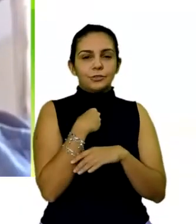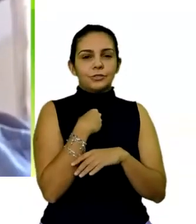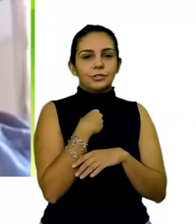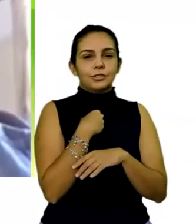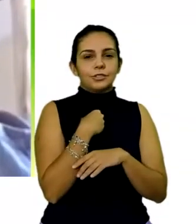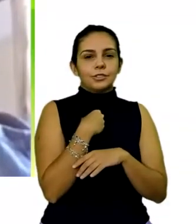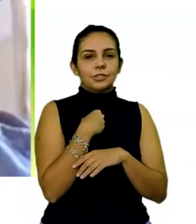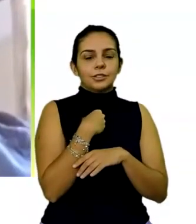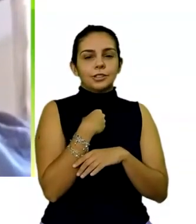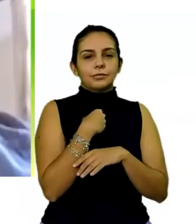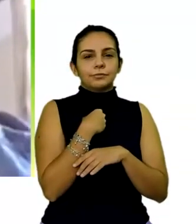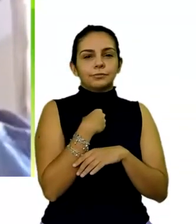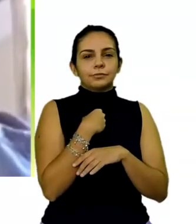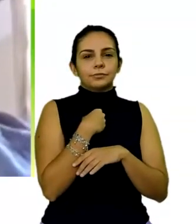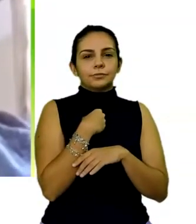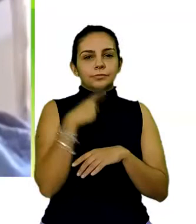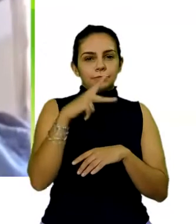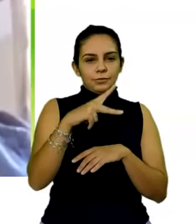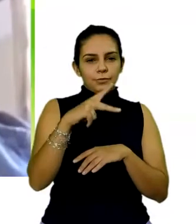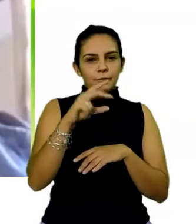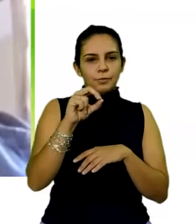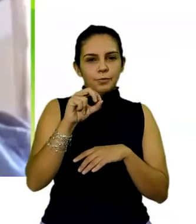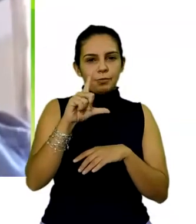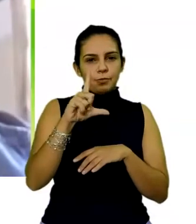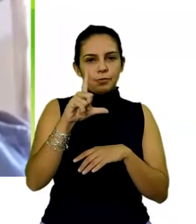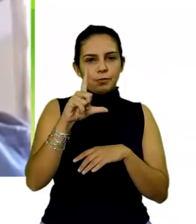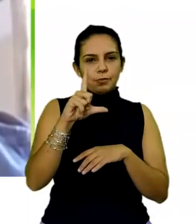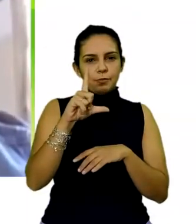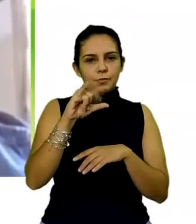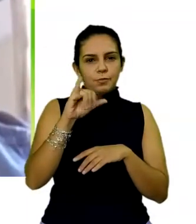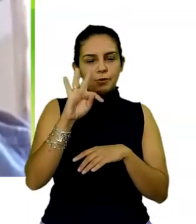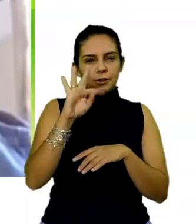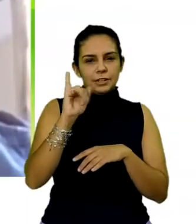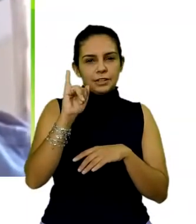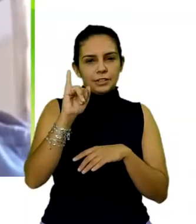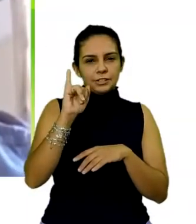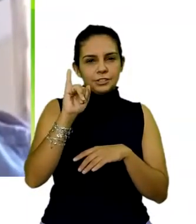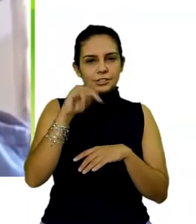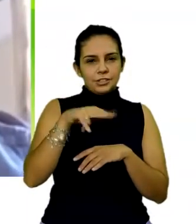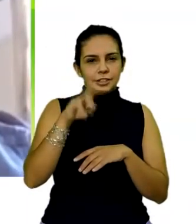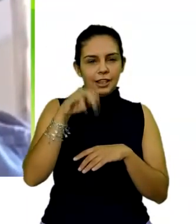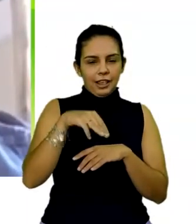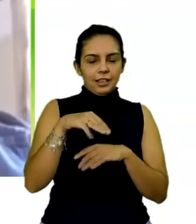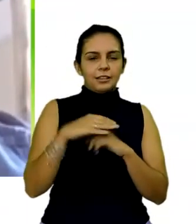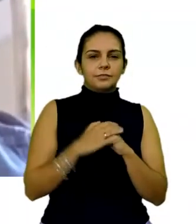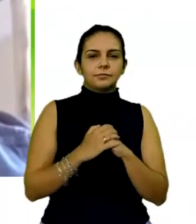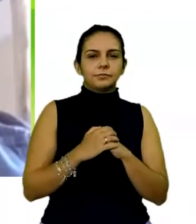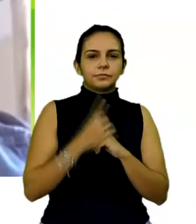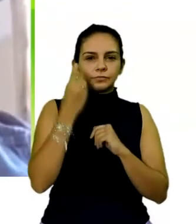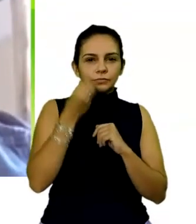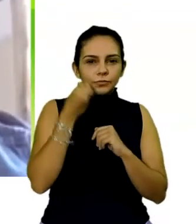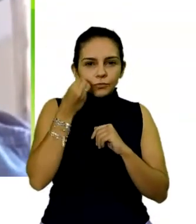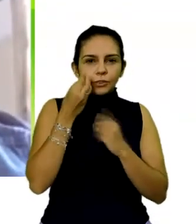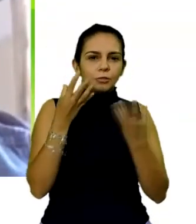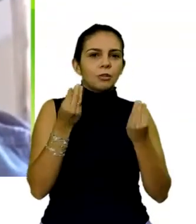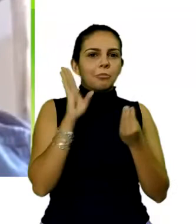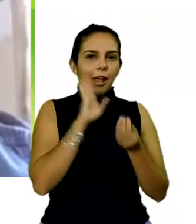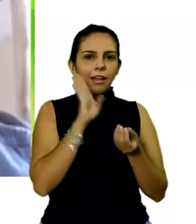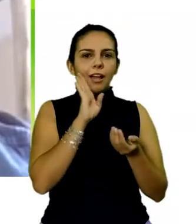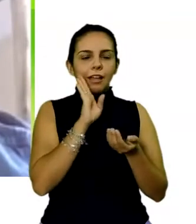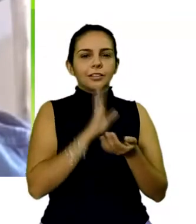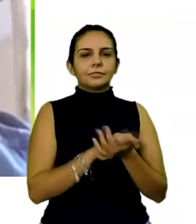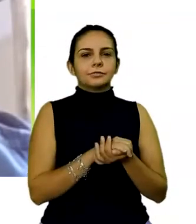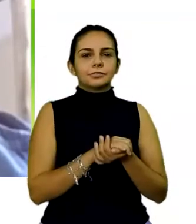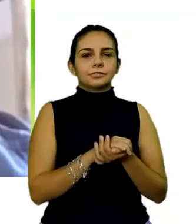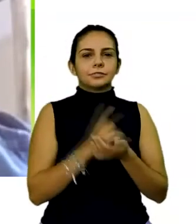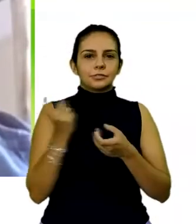que é o Politiken, acho. E, enfim, foi uma experiência muito bacana.